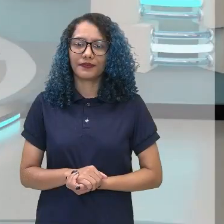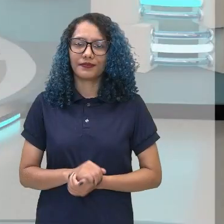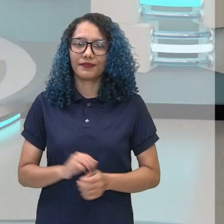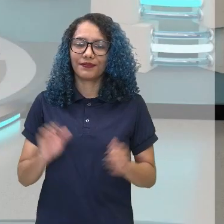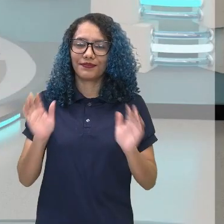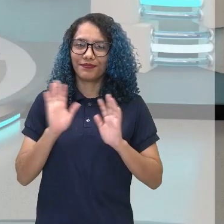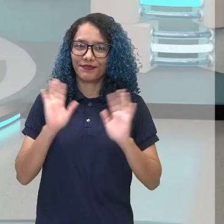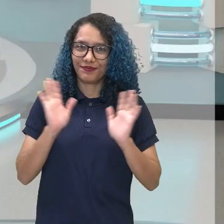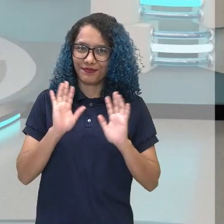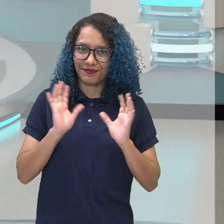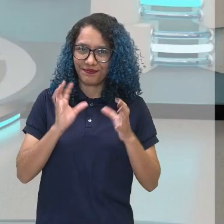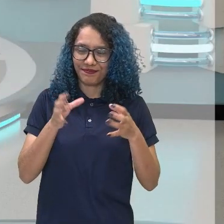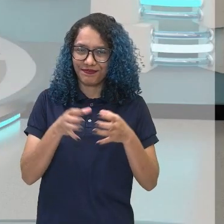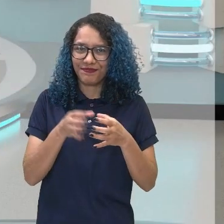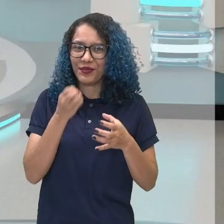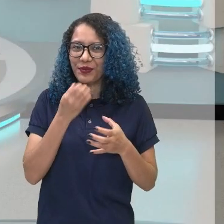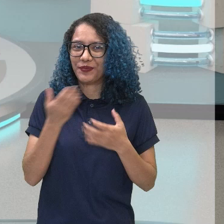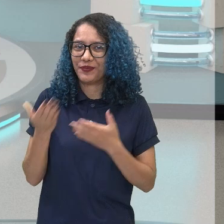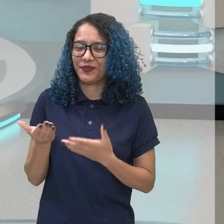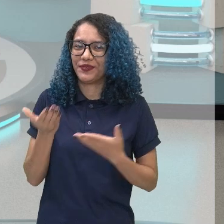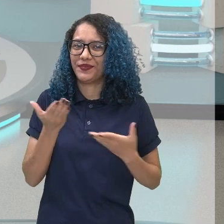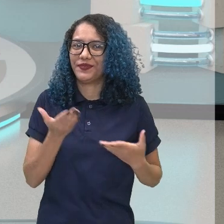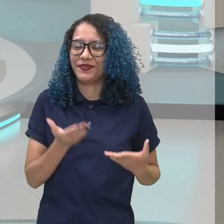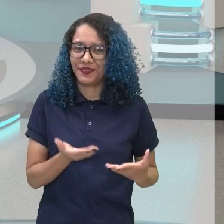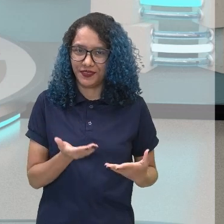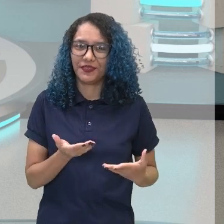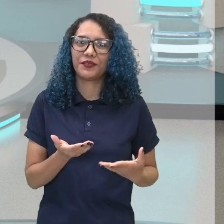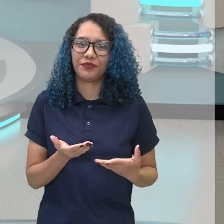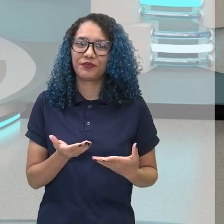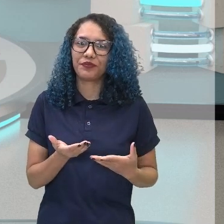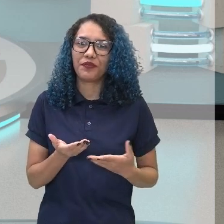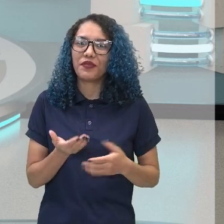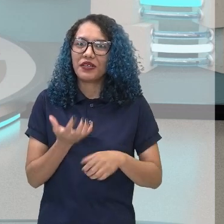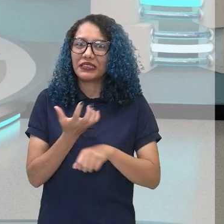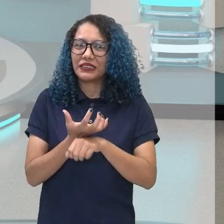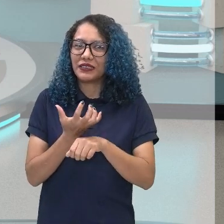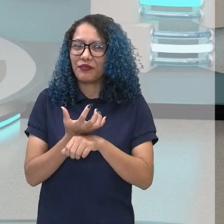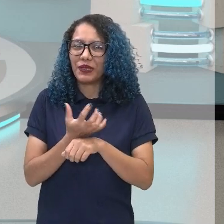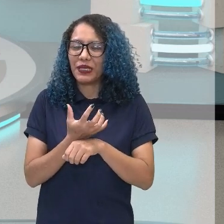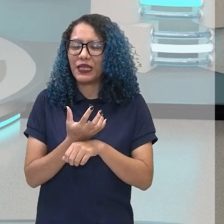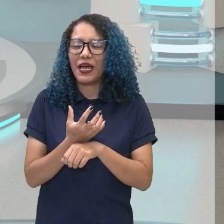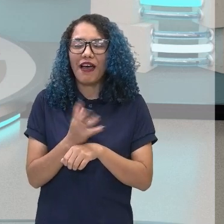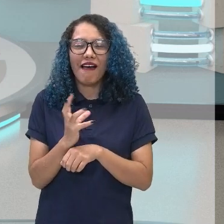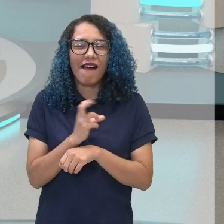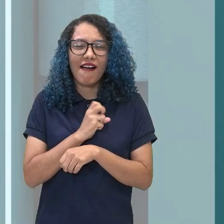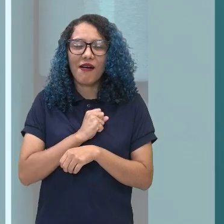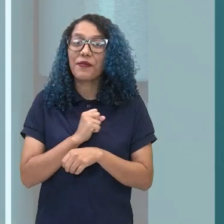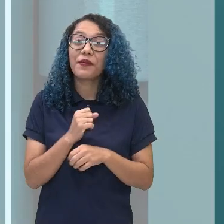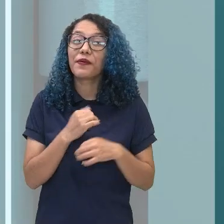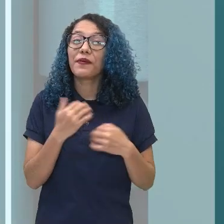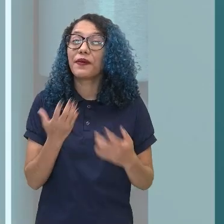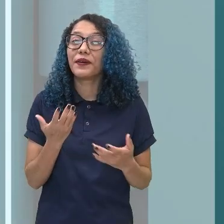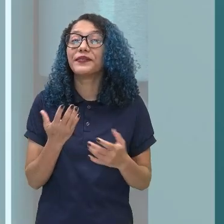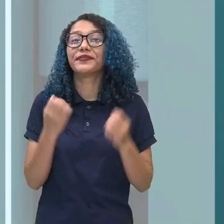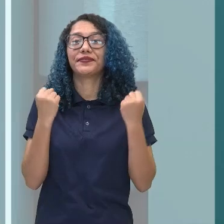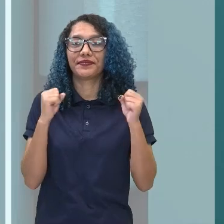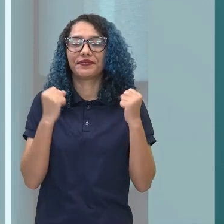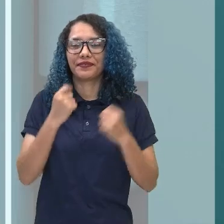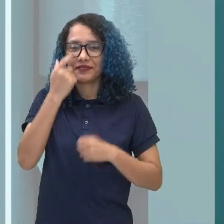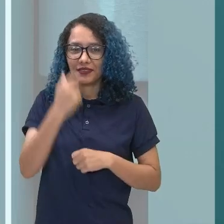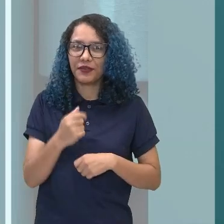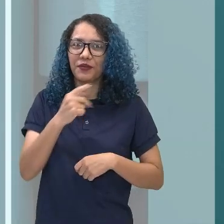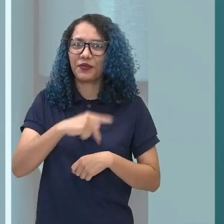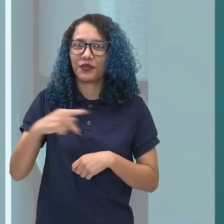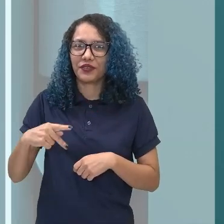Olá, alunos! Olá, turmas! Sejam bem-vindos ao nosso componente mais amado, a Educação Física. Eu sou o professor Paulo